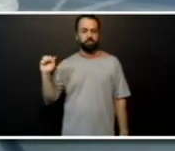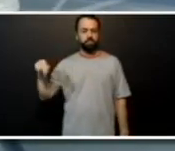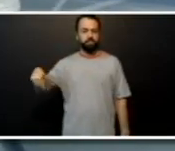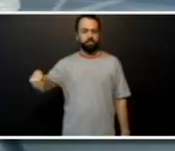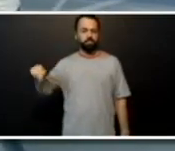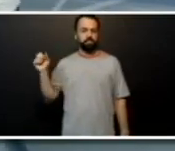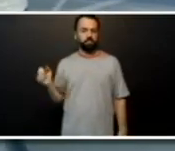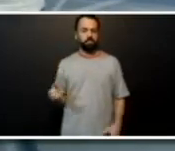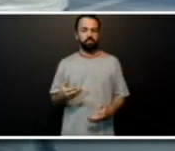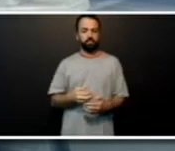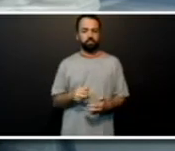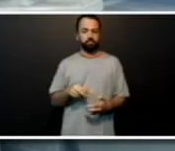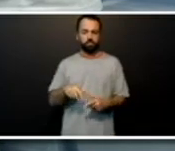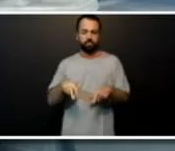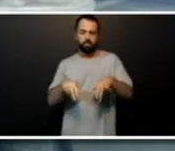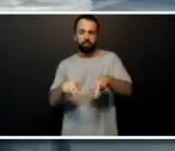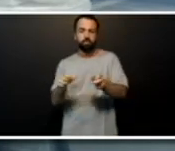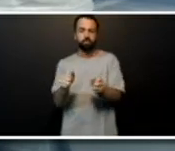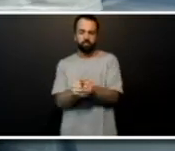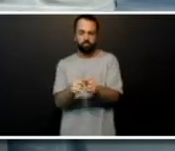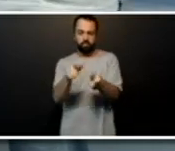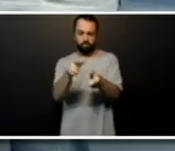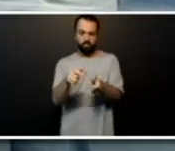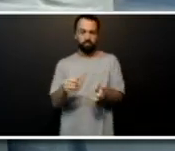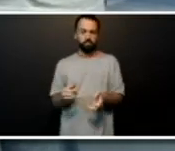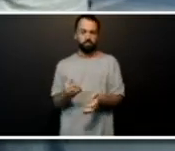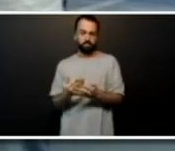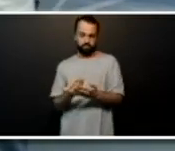acompanhar vocês nessa trajetória.